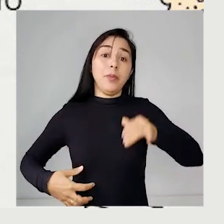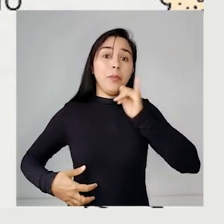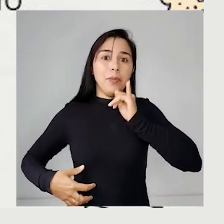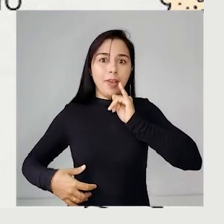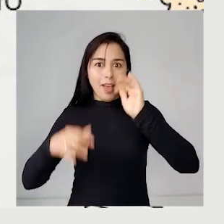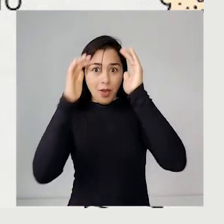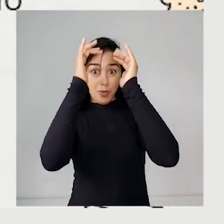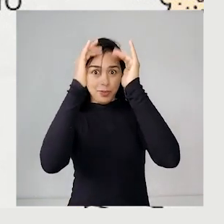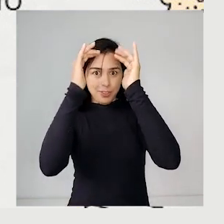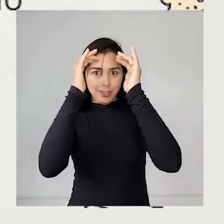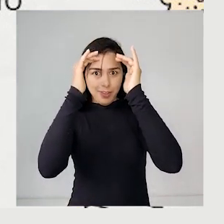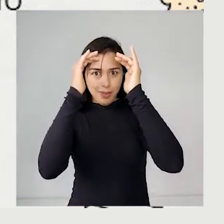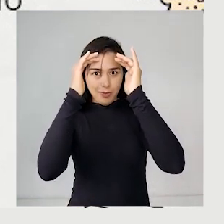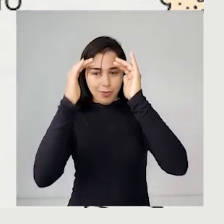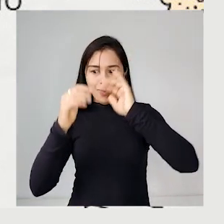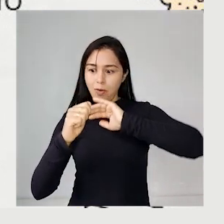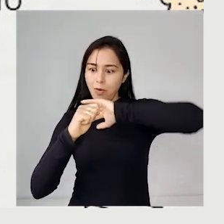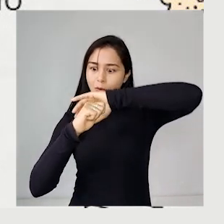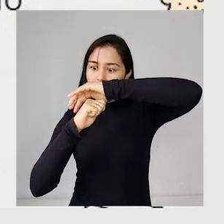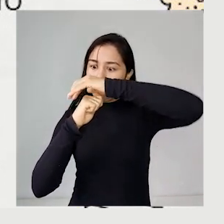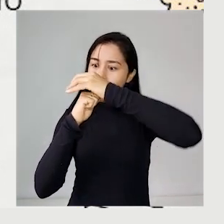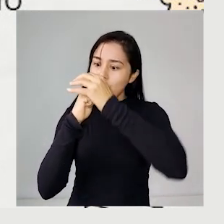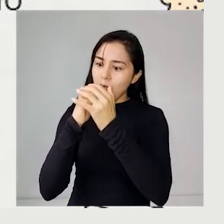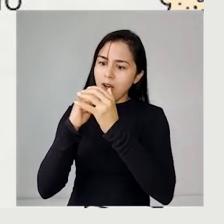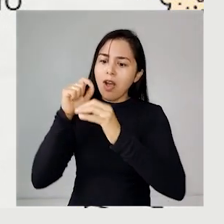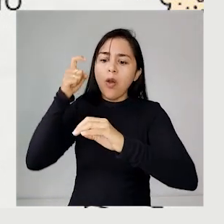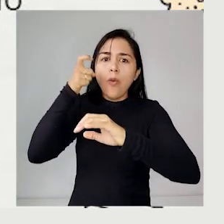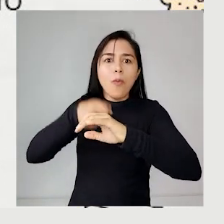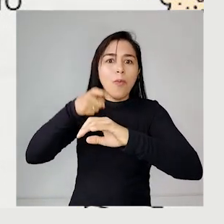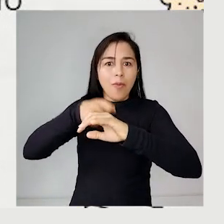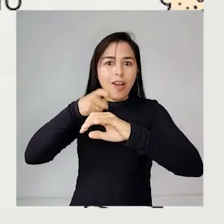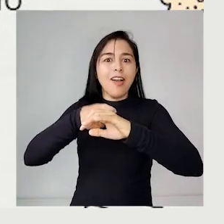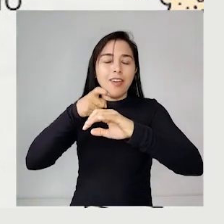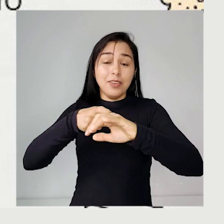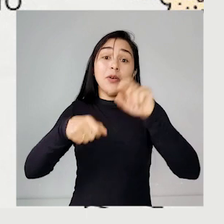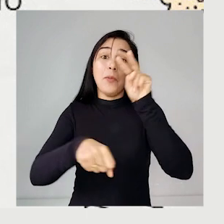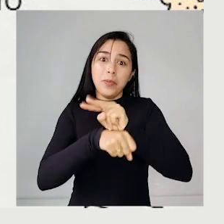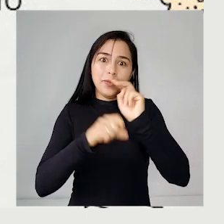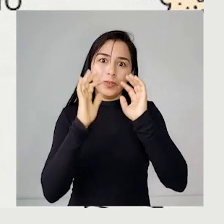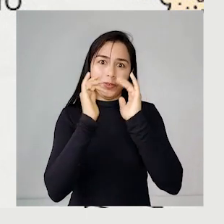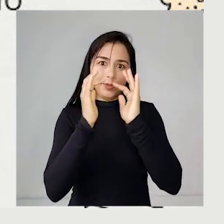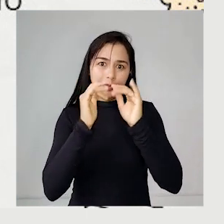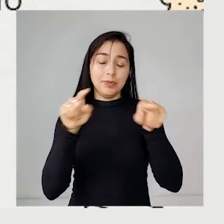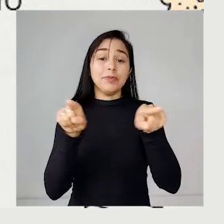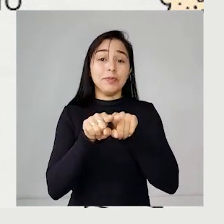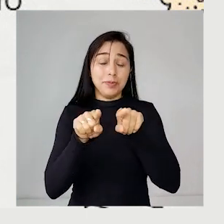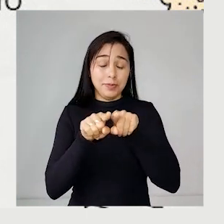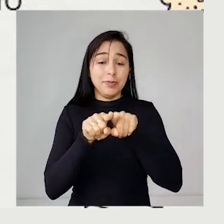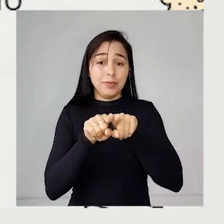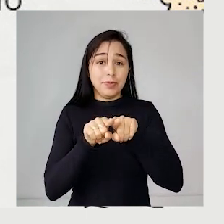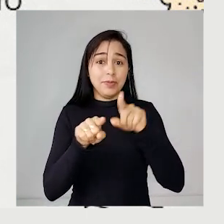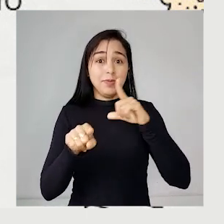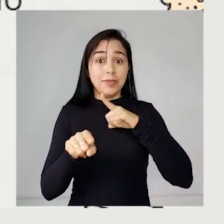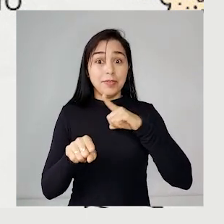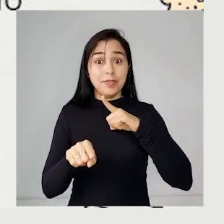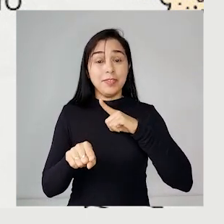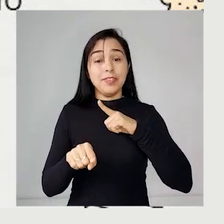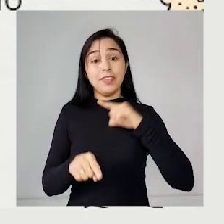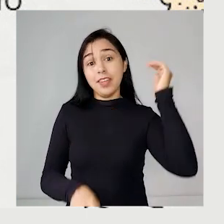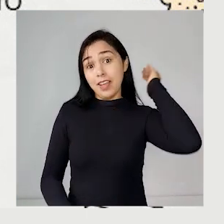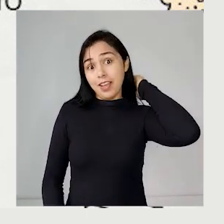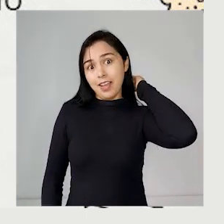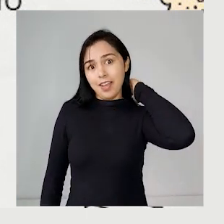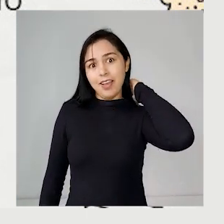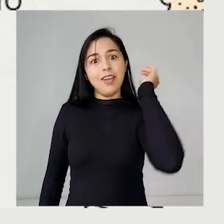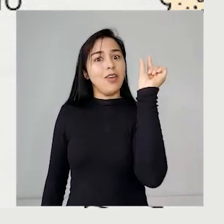que é responsável por proteger o nosso cérebro. E também forma a nossa coluna vertebral, os ossos